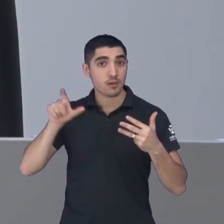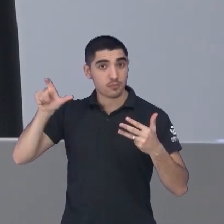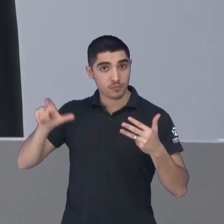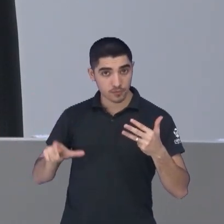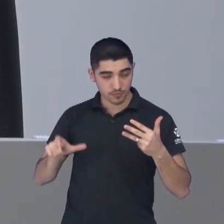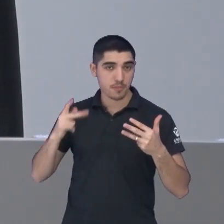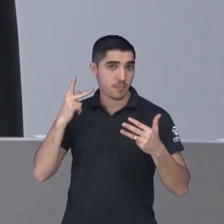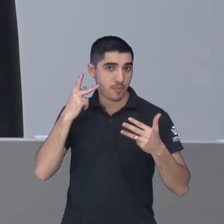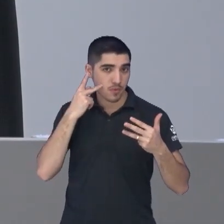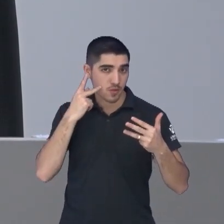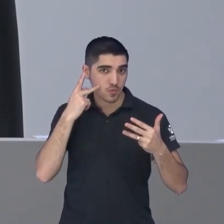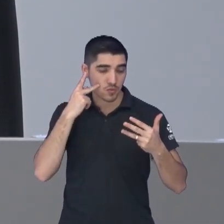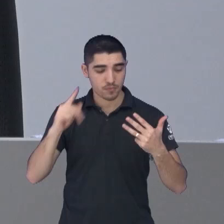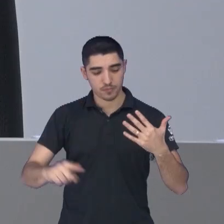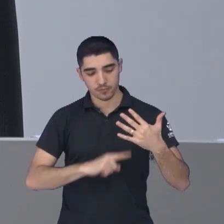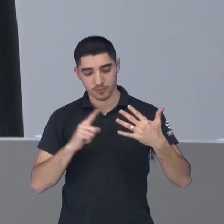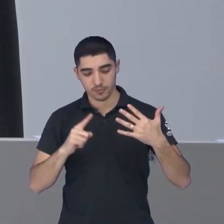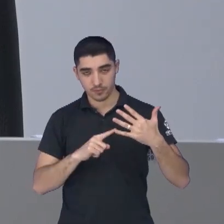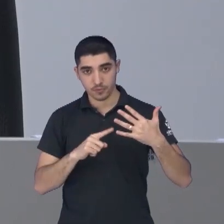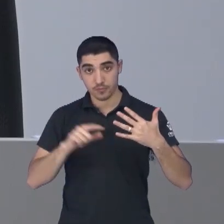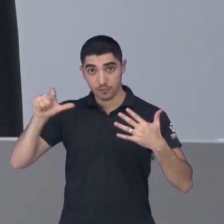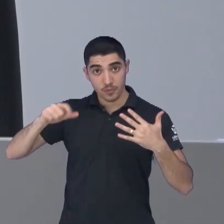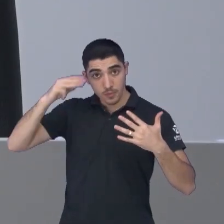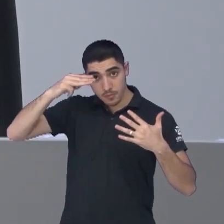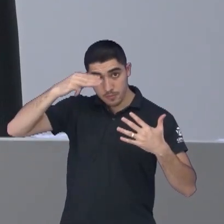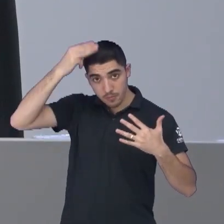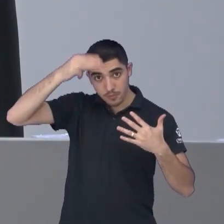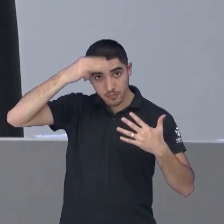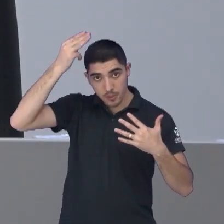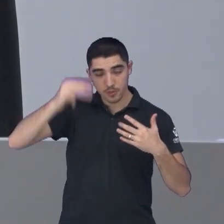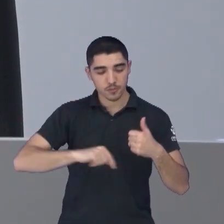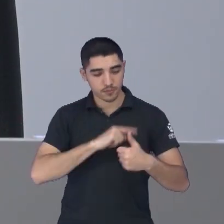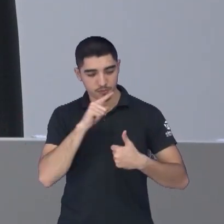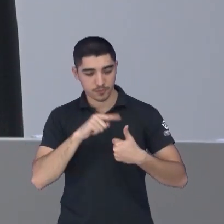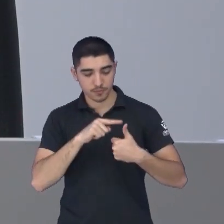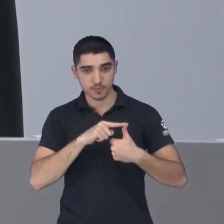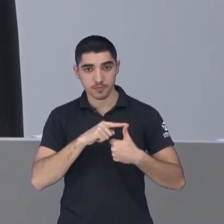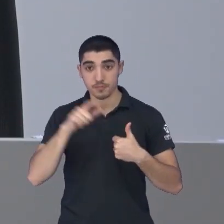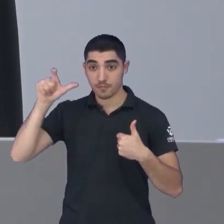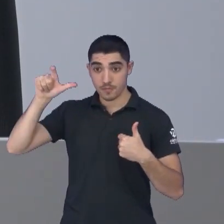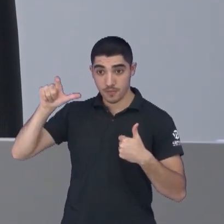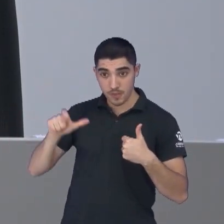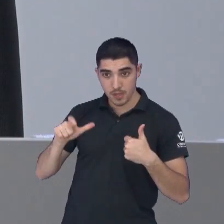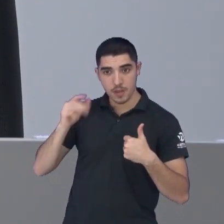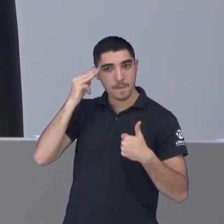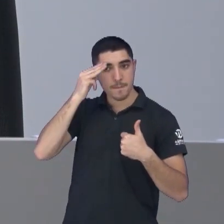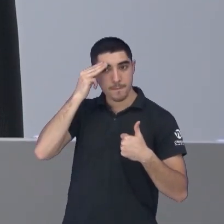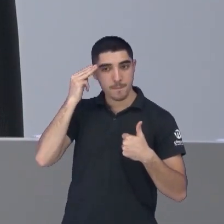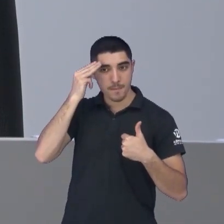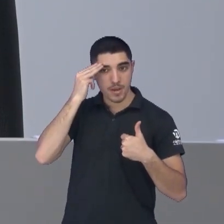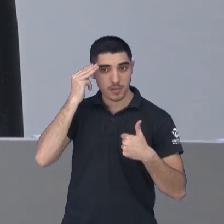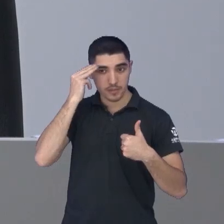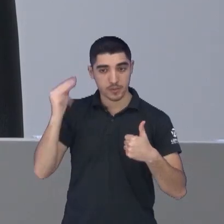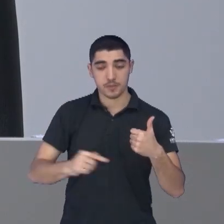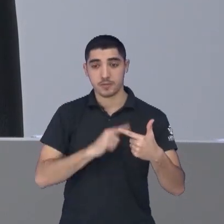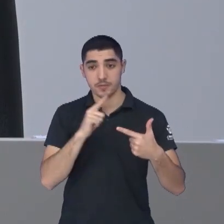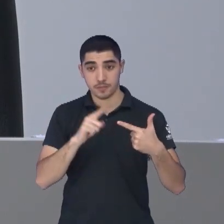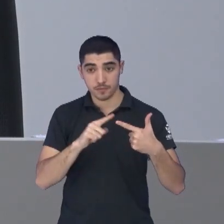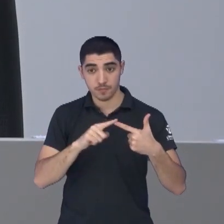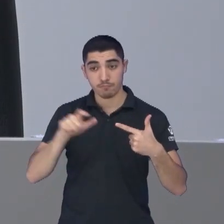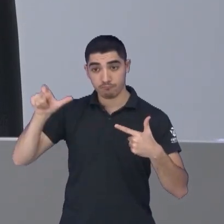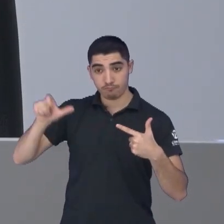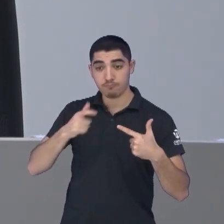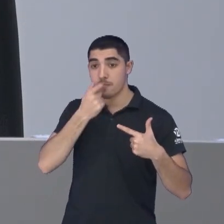Rafael Pascucci, vereador Milton Vieira Filho, vereador Marcelo Garcia, vereador Roberto